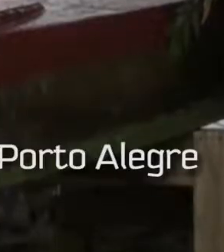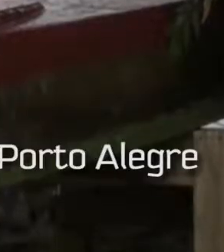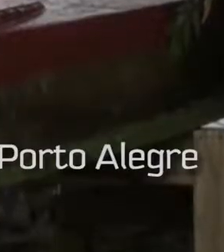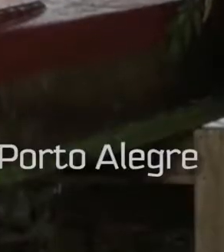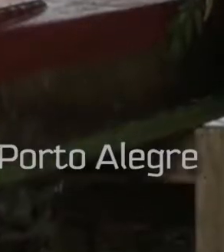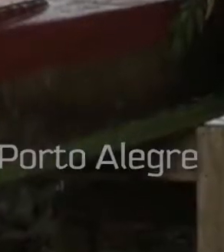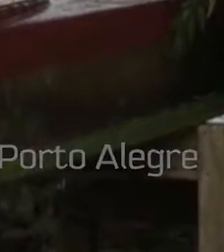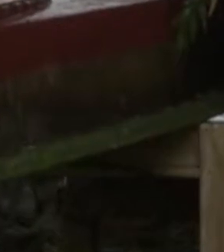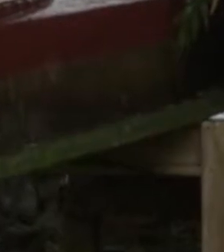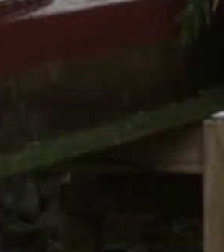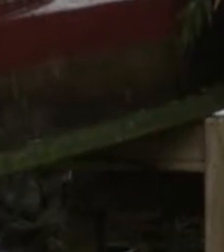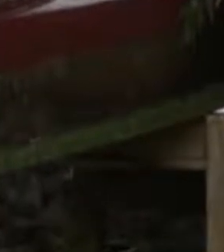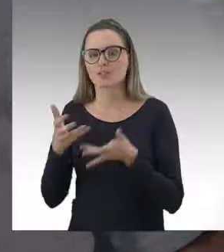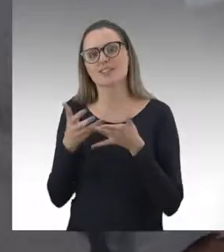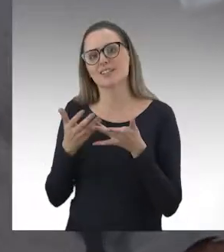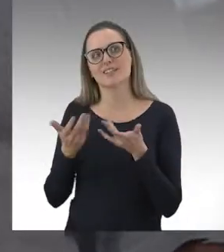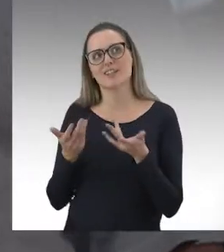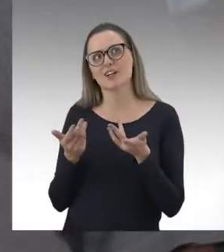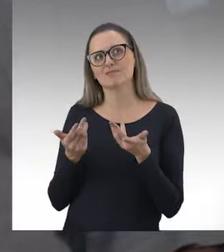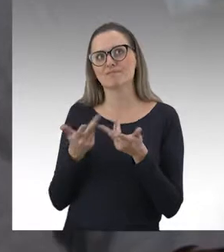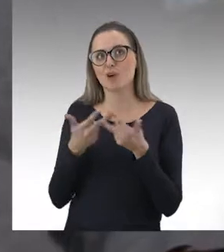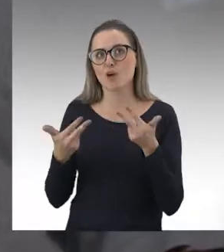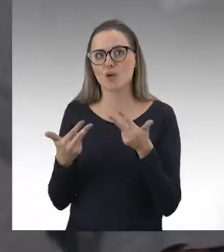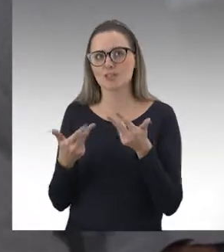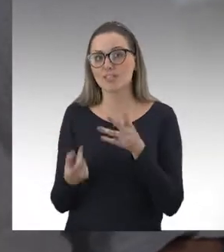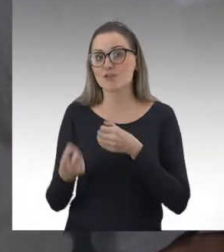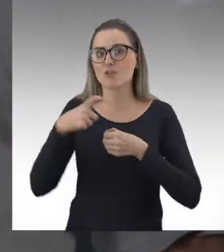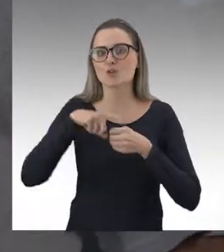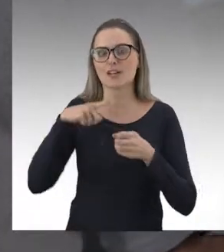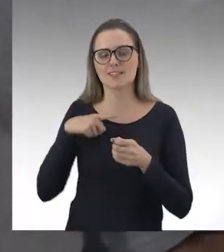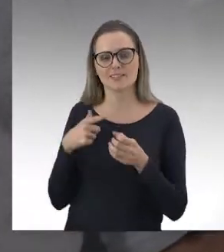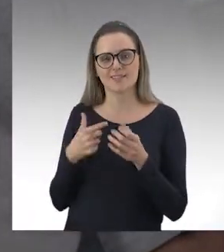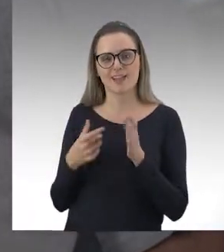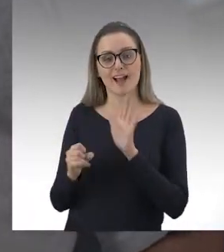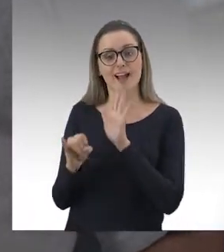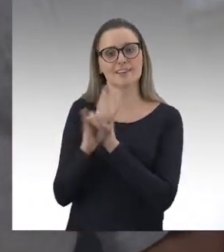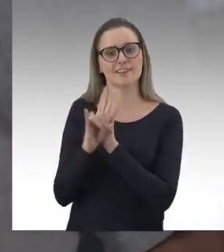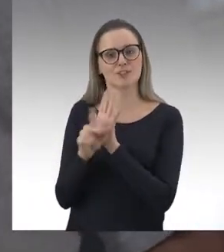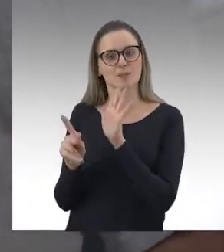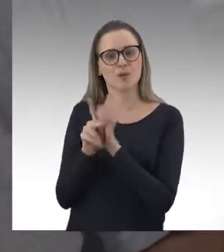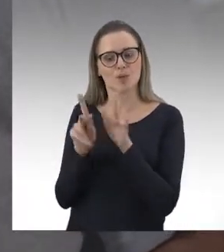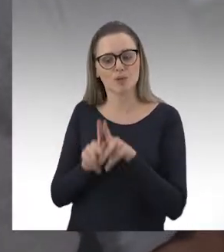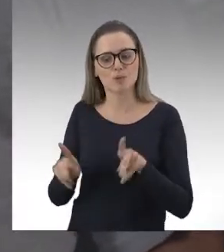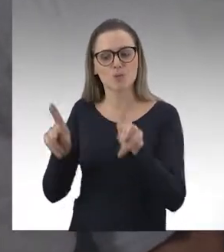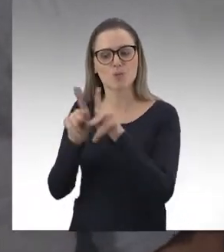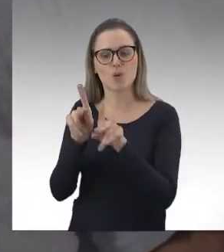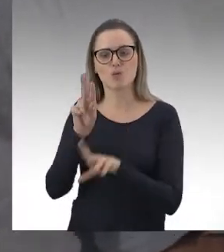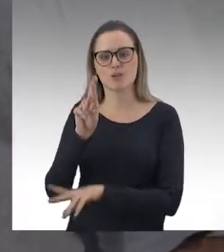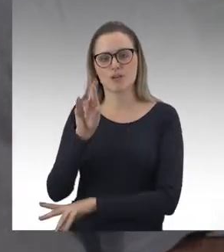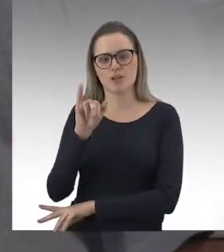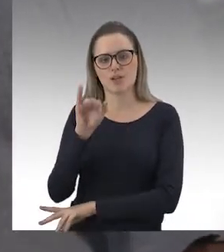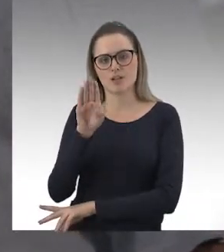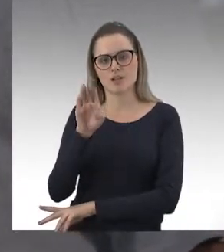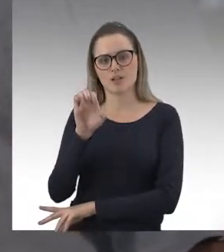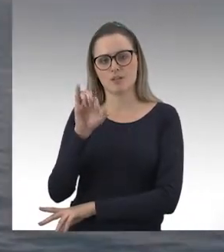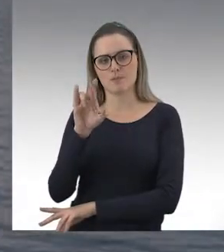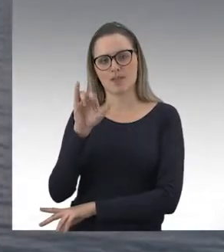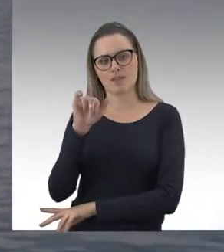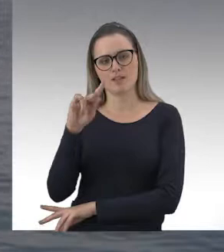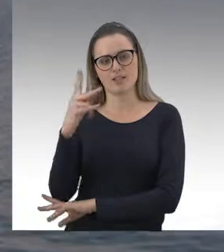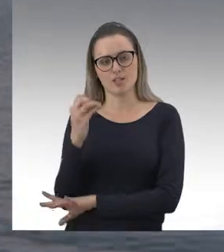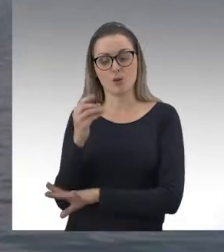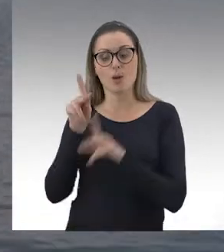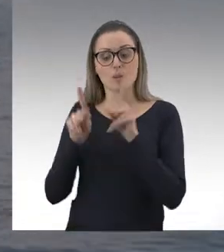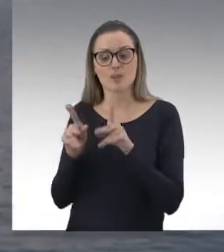queríamos justamente algo que viesse resgatar a identidade e a cultura da população ribeirinha de Porto Alegre, no caso das ilhas.